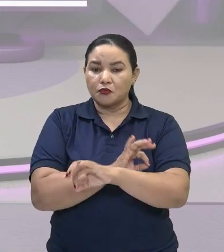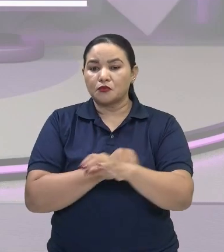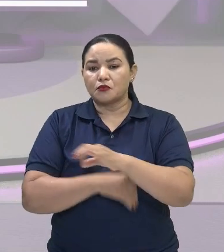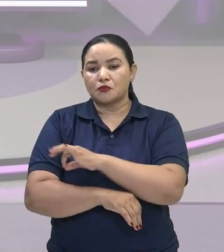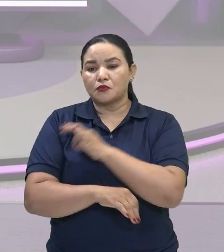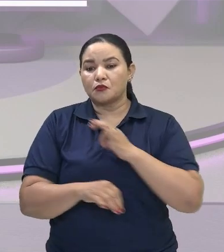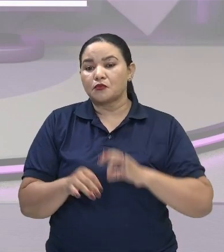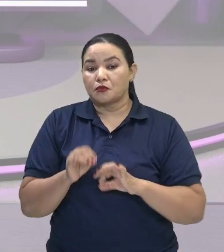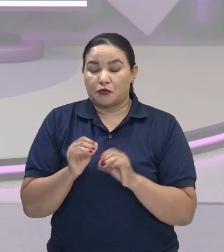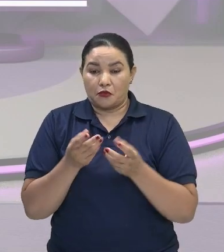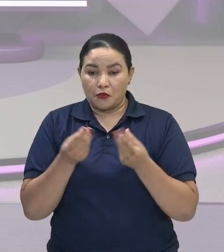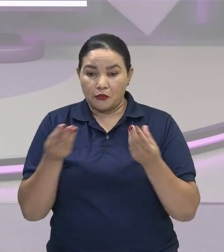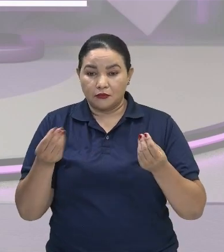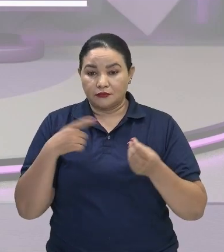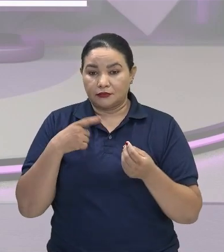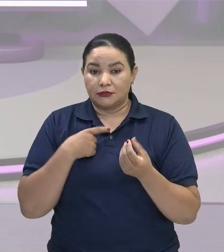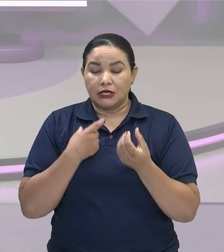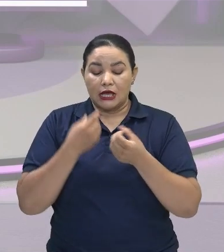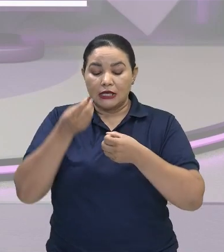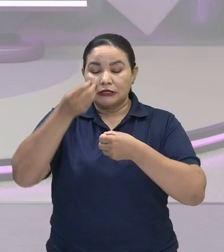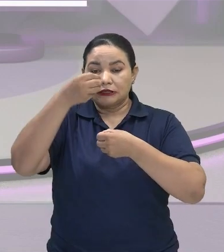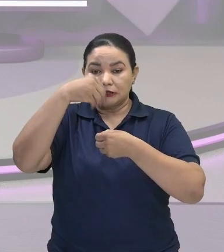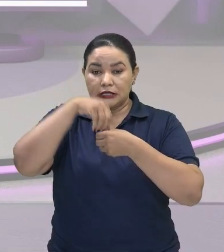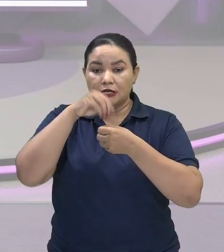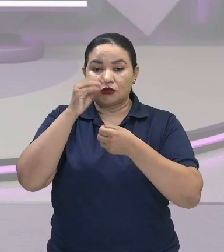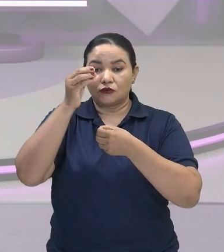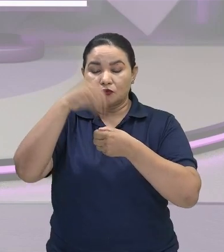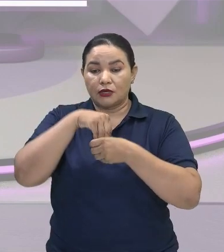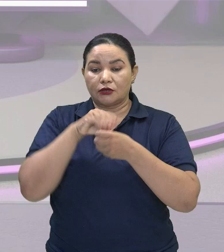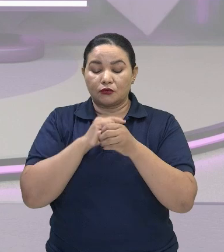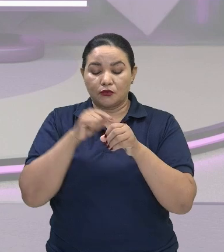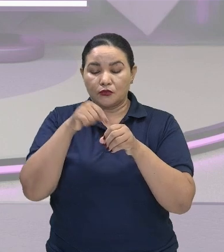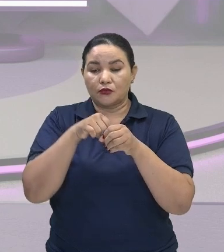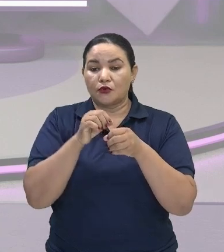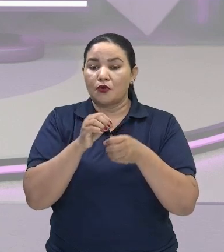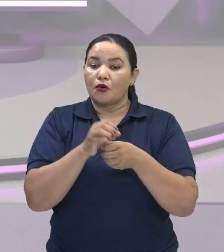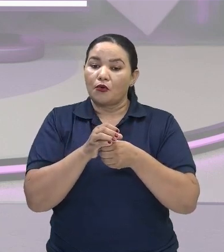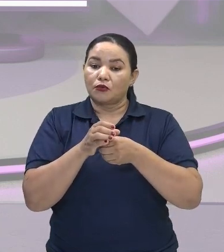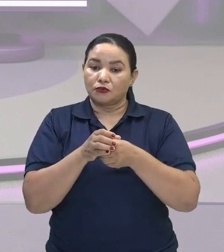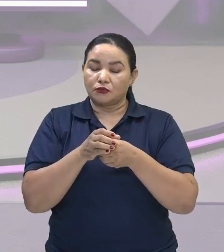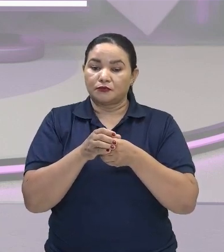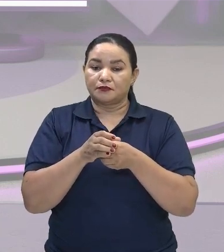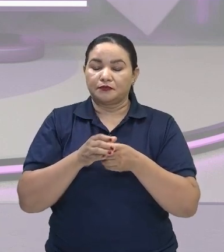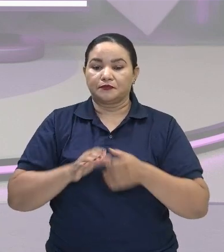célula ainda tem os núcleos. O núcleo. E